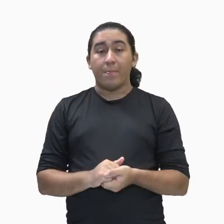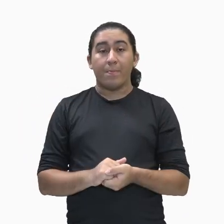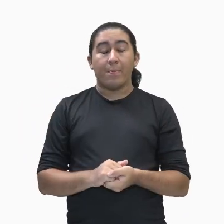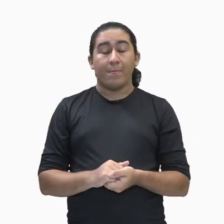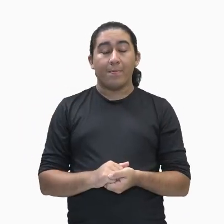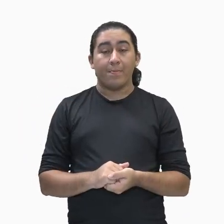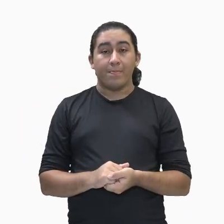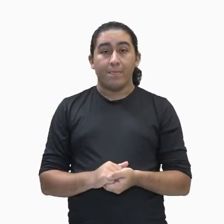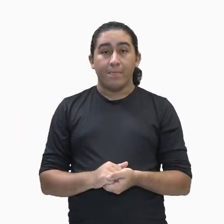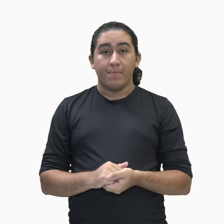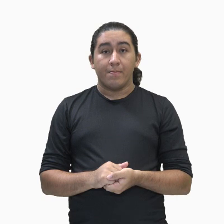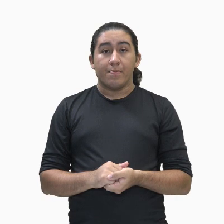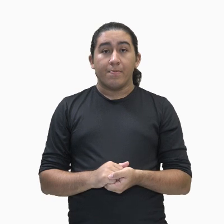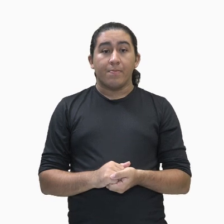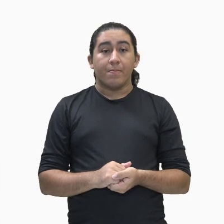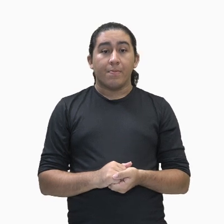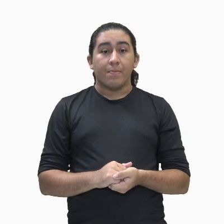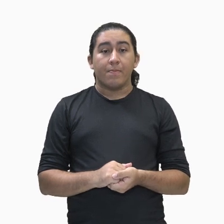granddaughter.